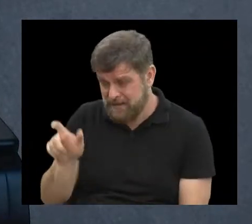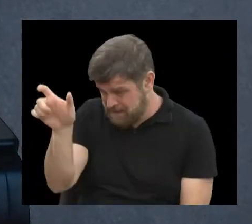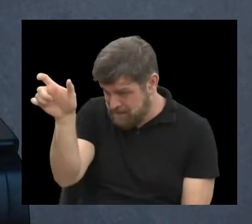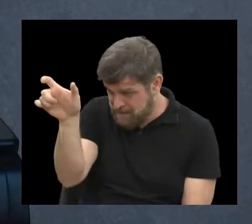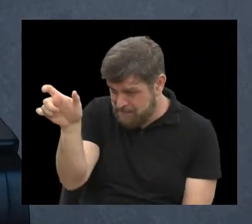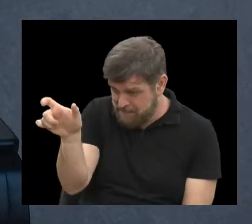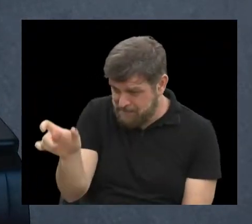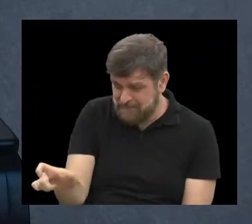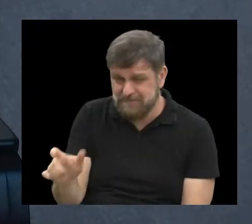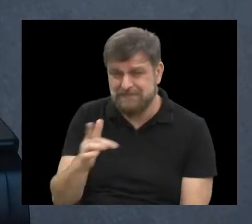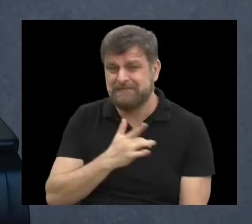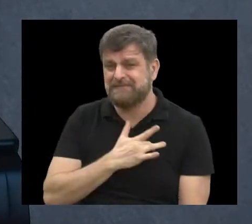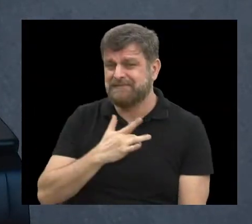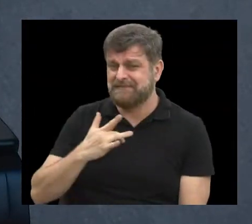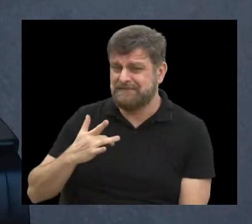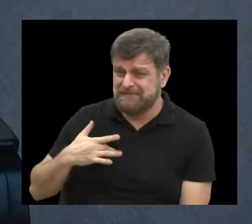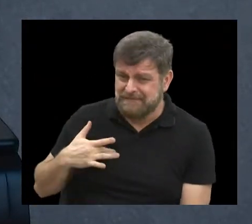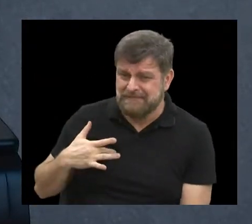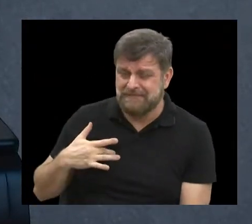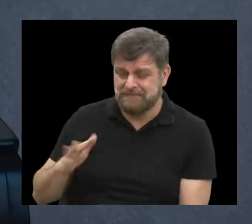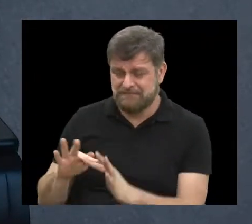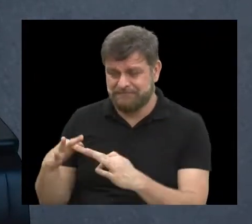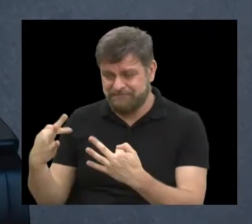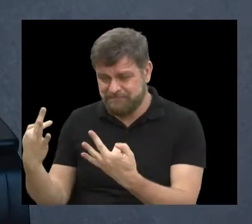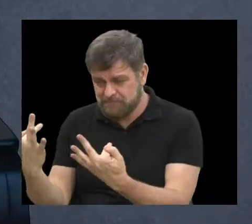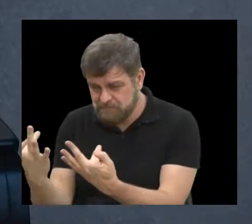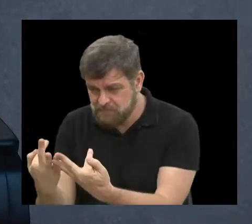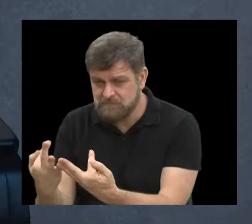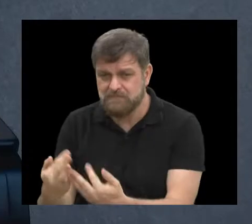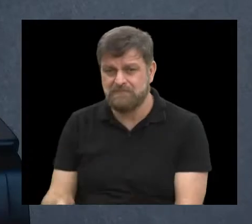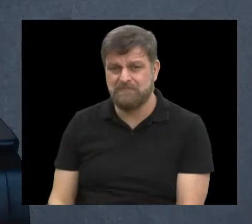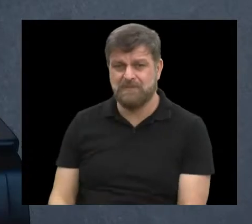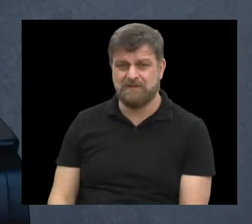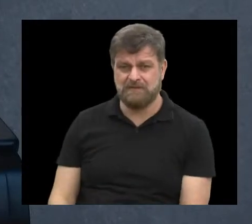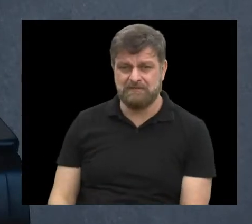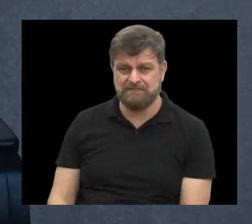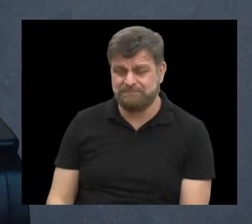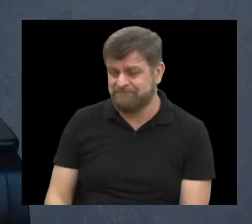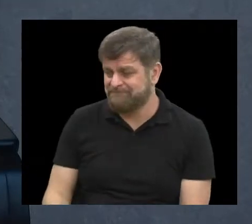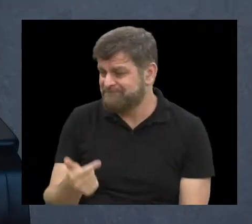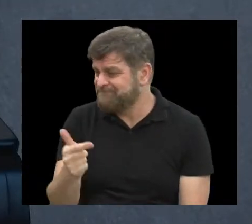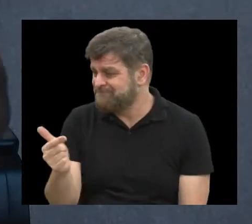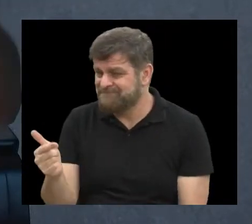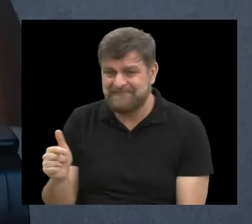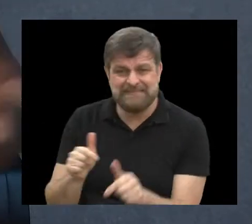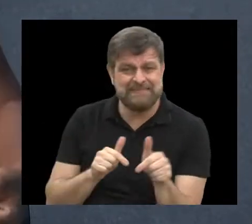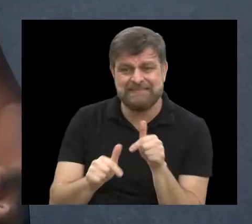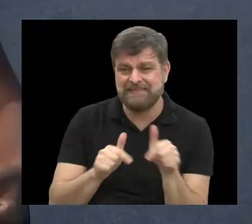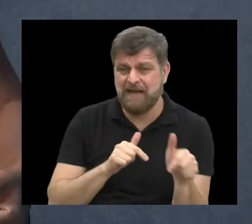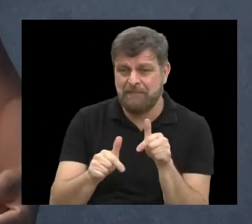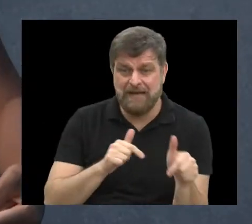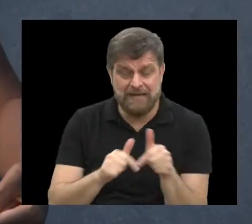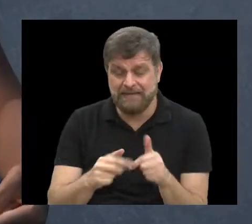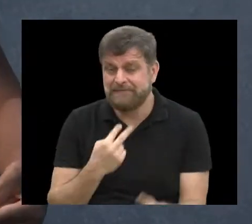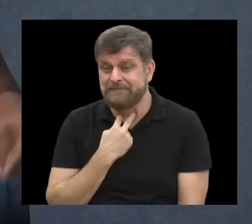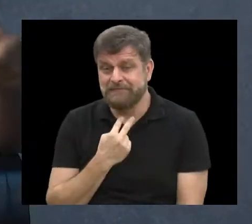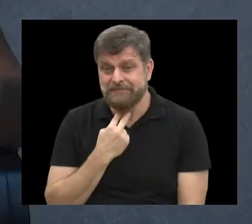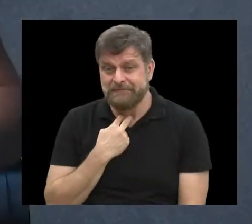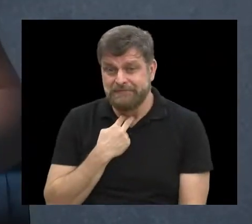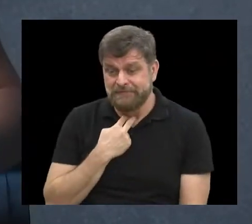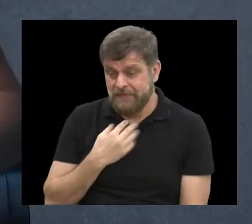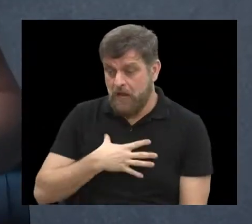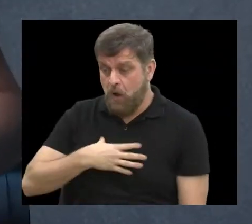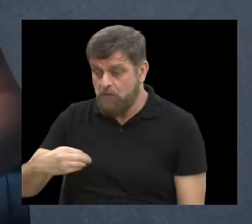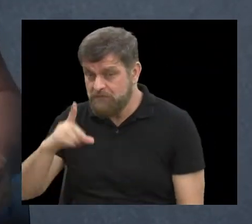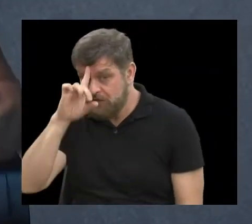de saúde familiar, sem poder trabalhar porque você precisa estar com o filho